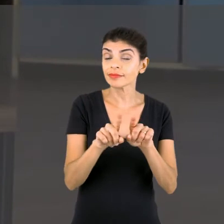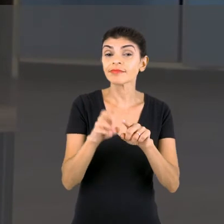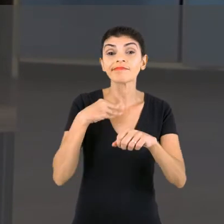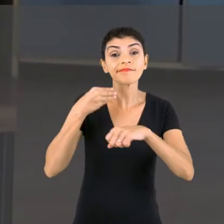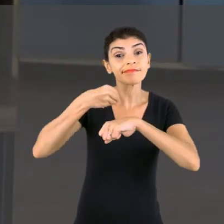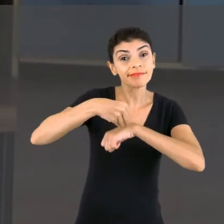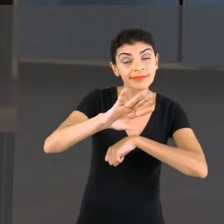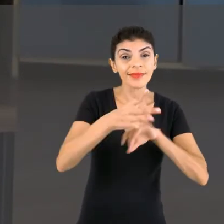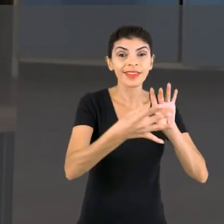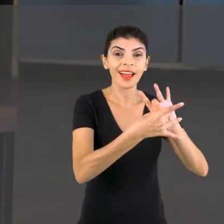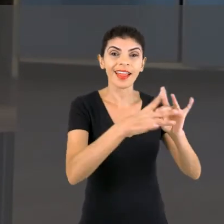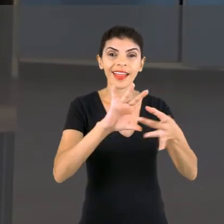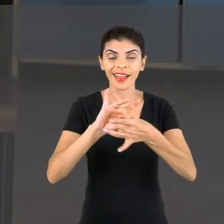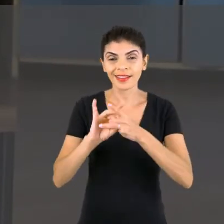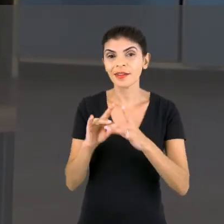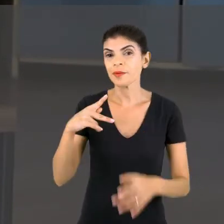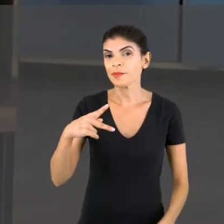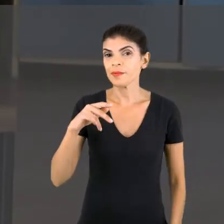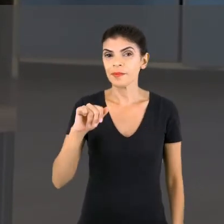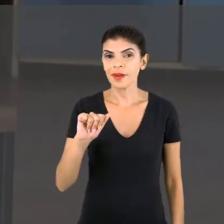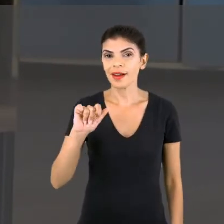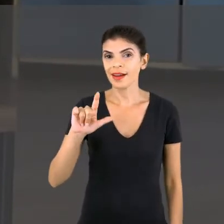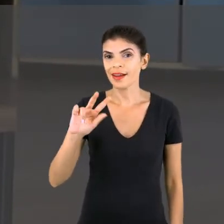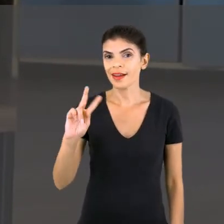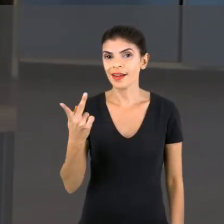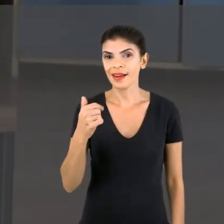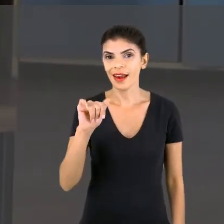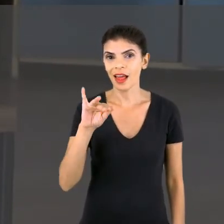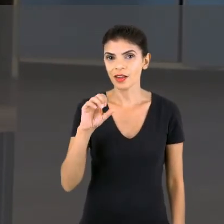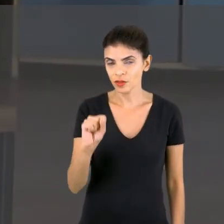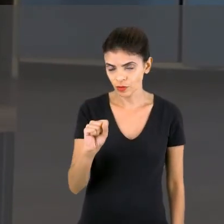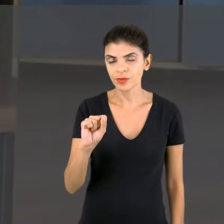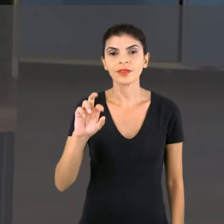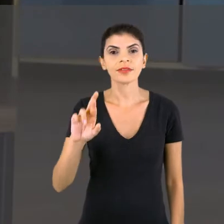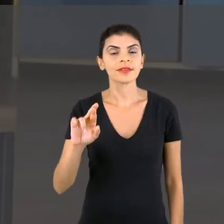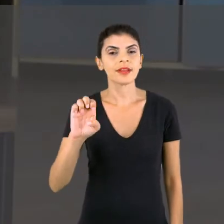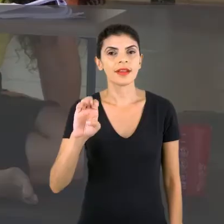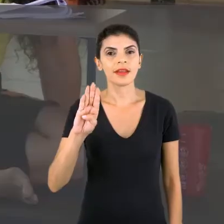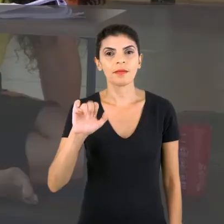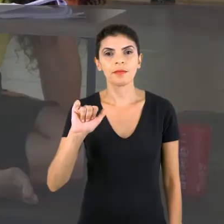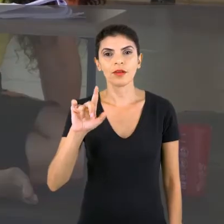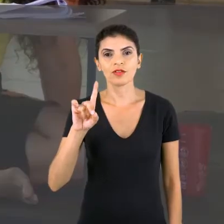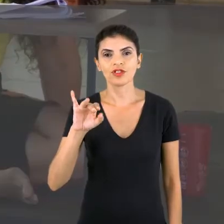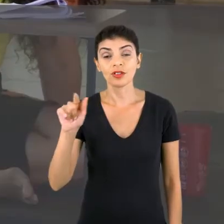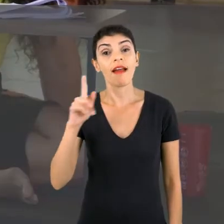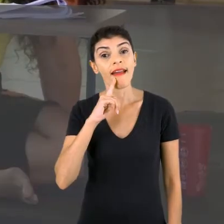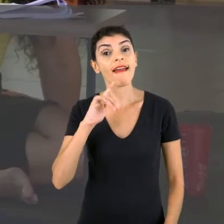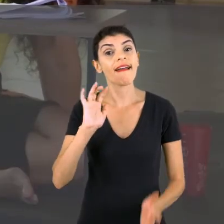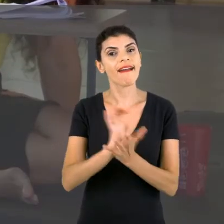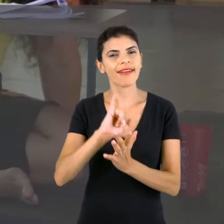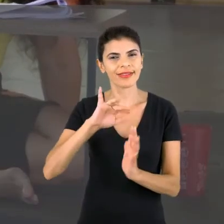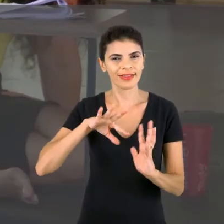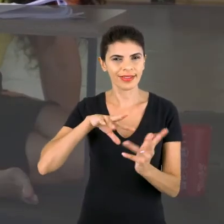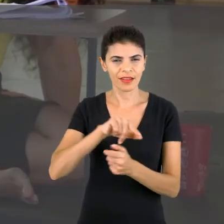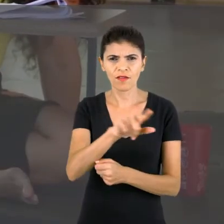falar também da rede Palhaços em Rebeldia, que é uma rede internacional que o Circo no Ato faz parte. E a gente aprendeu muito com essa rede,